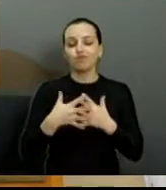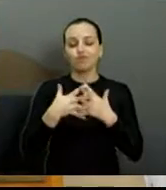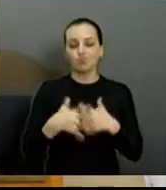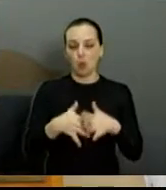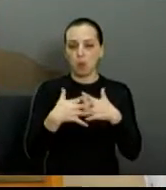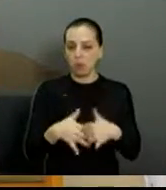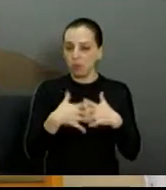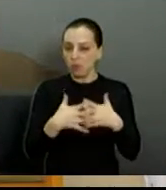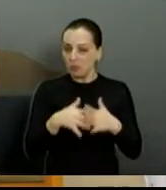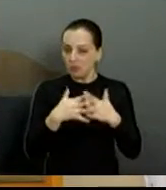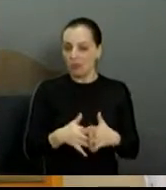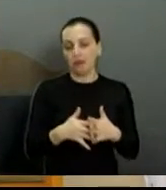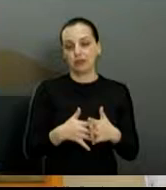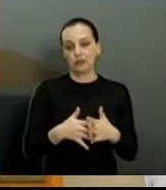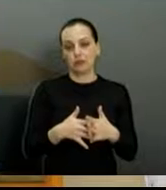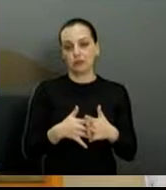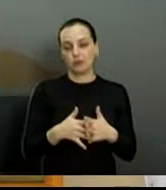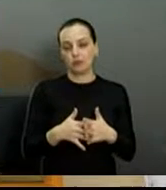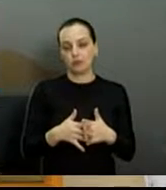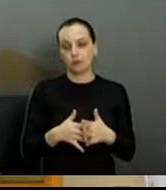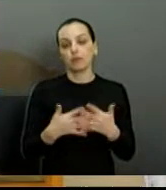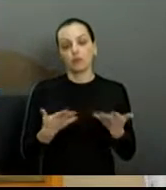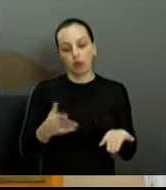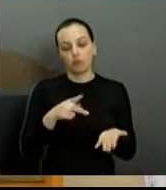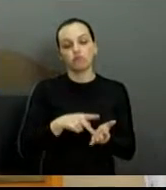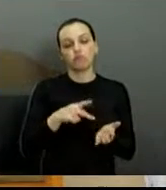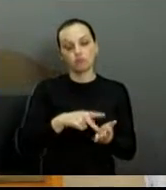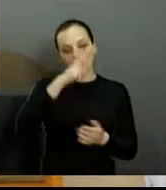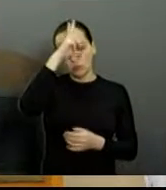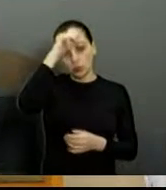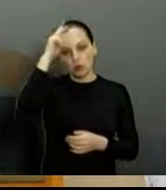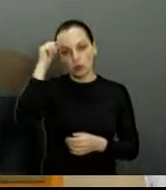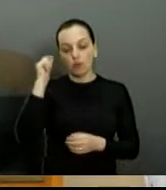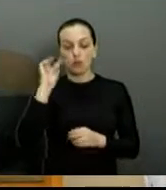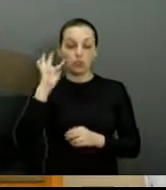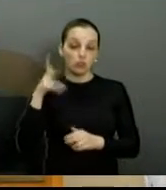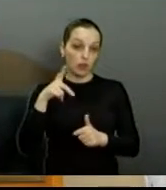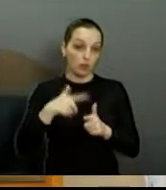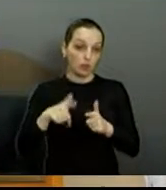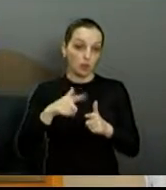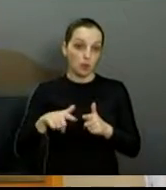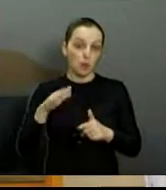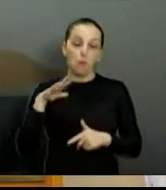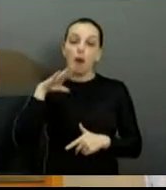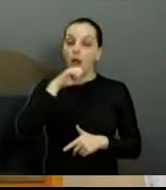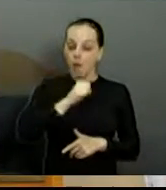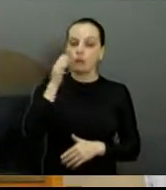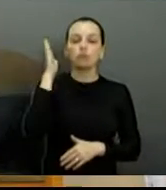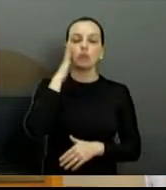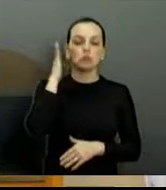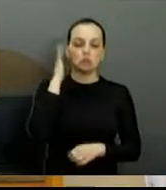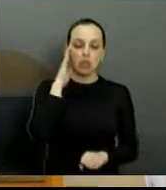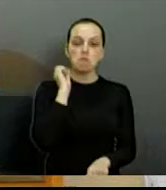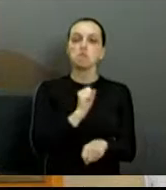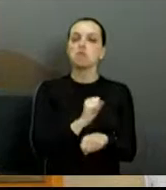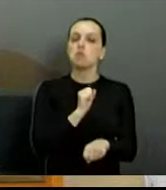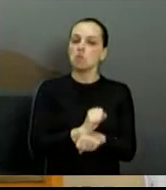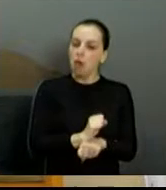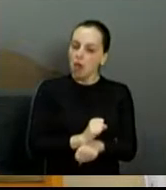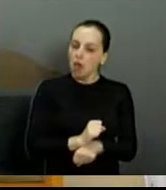então com certeza o executivo vai vai dar uma solução e mais breve possível e espero